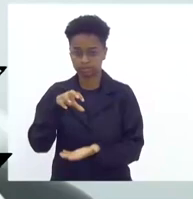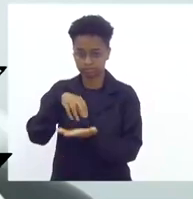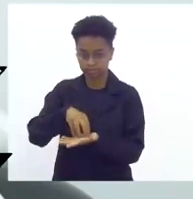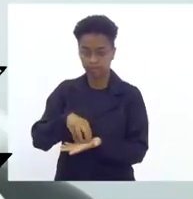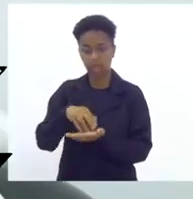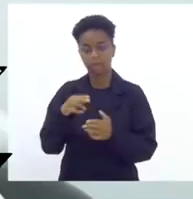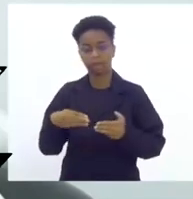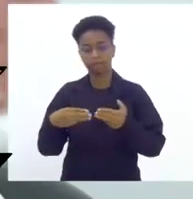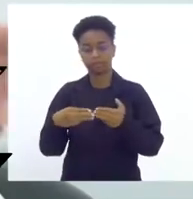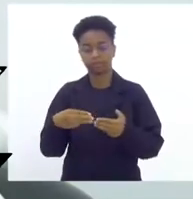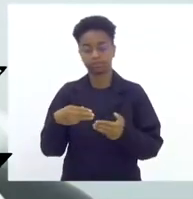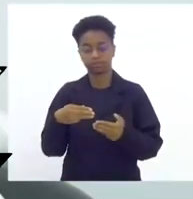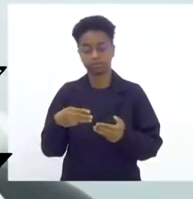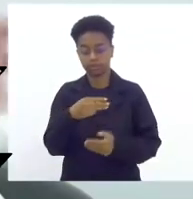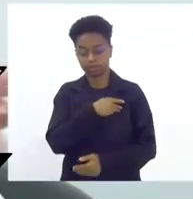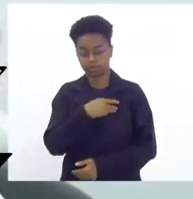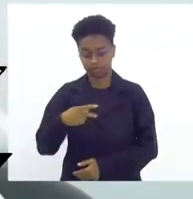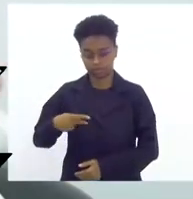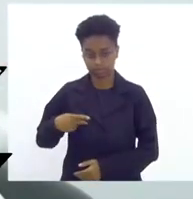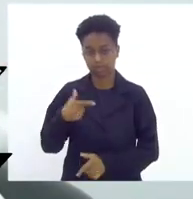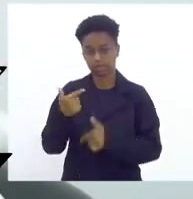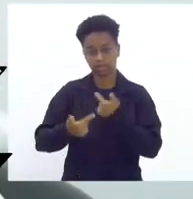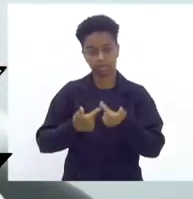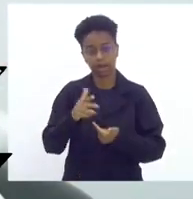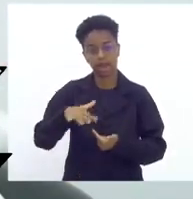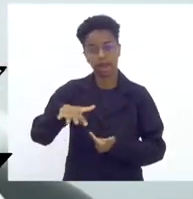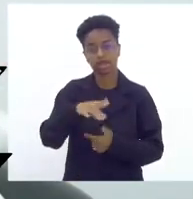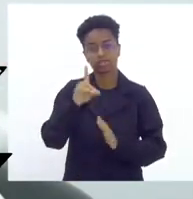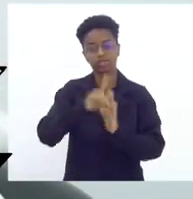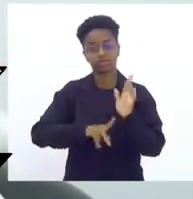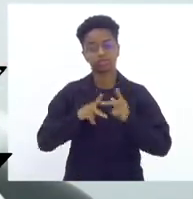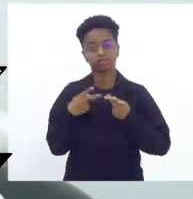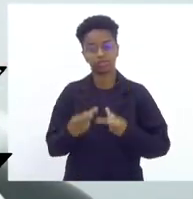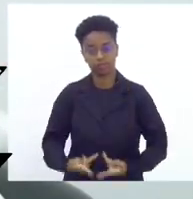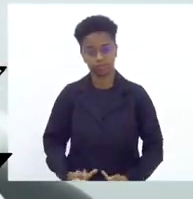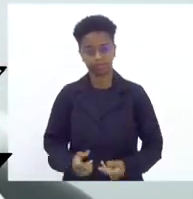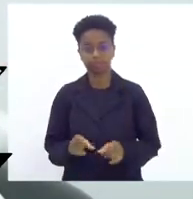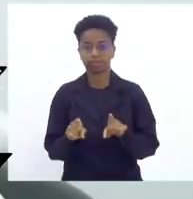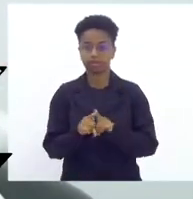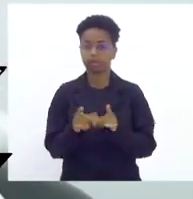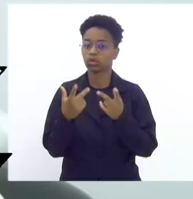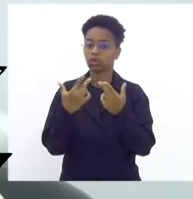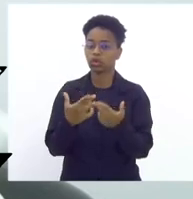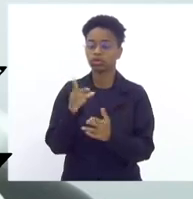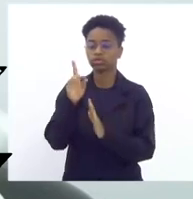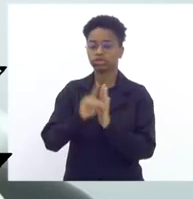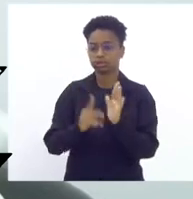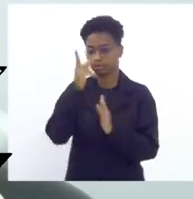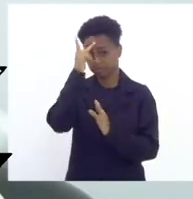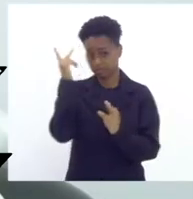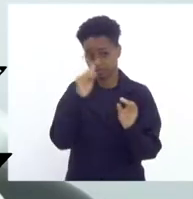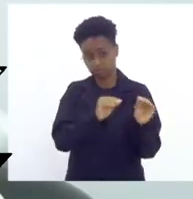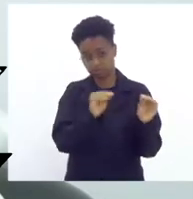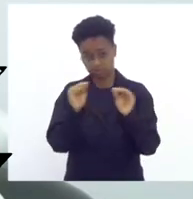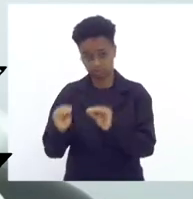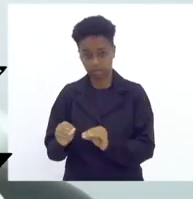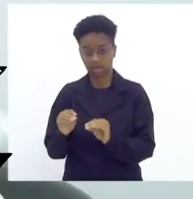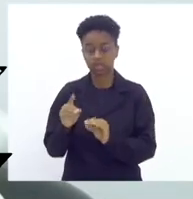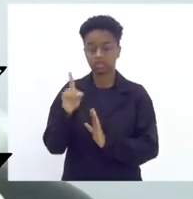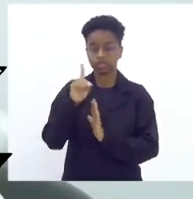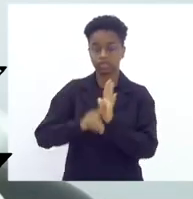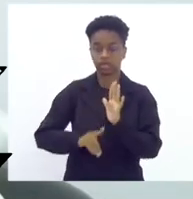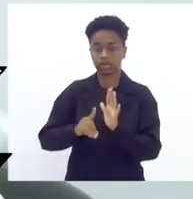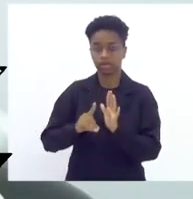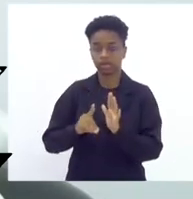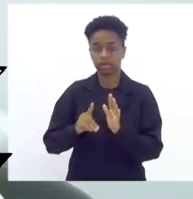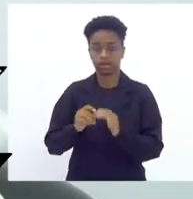Ministério Público que atua diretamente em várias temáticas de direitos humanos assim como direito do migrante do Imigrante do